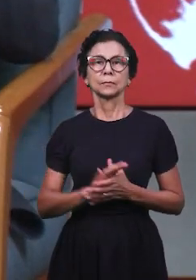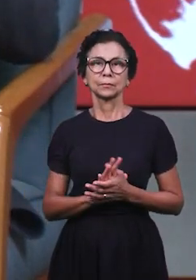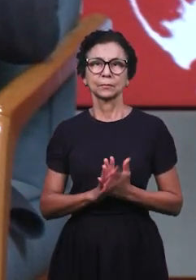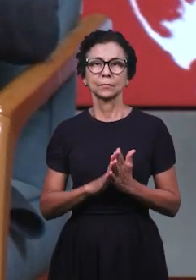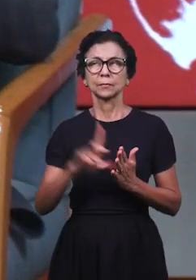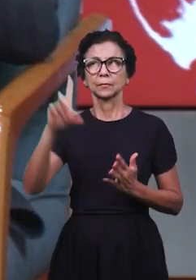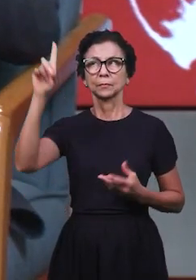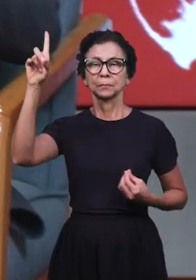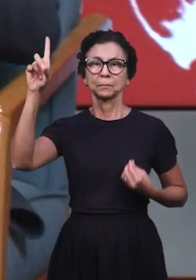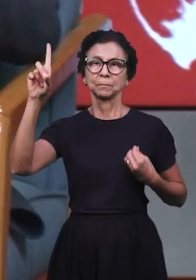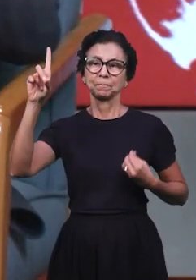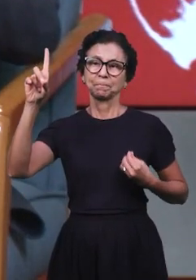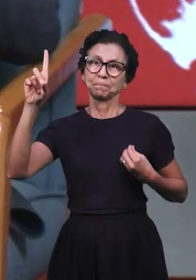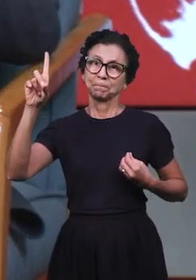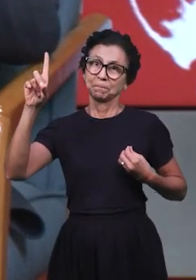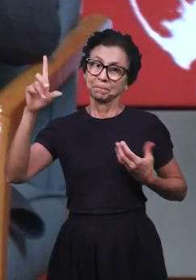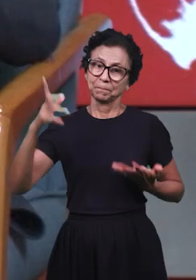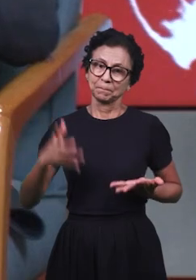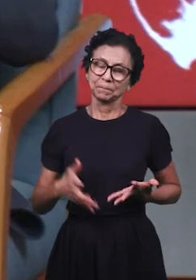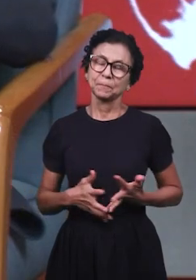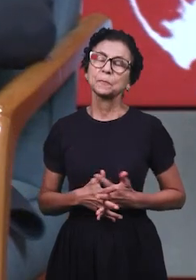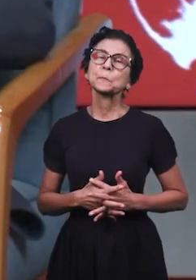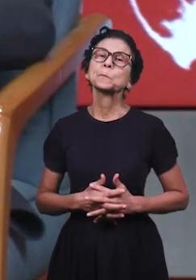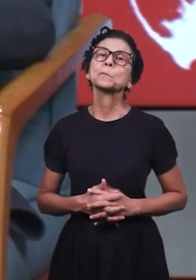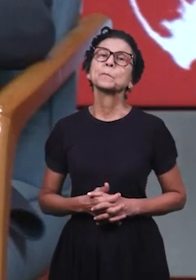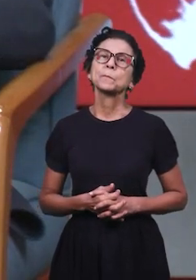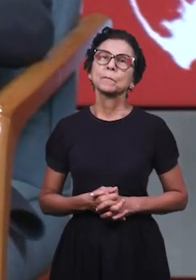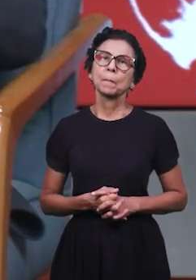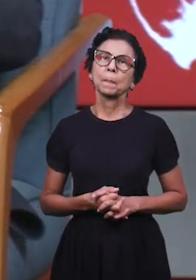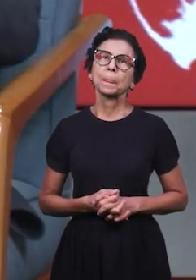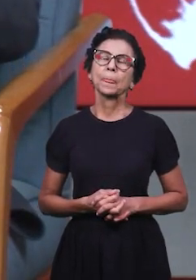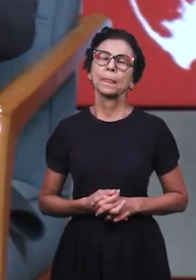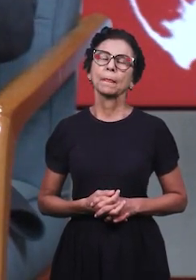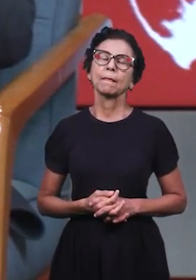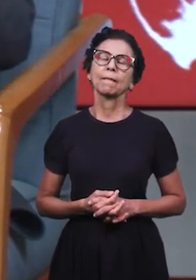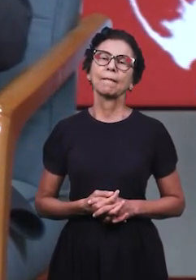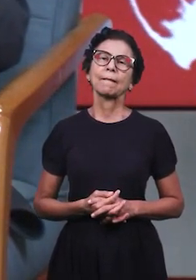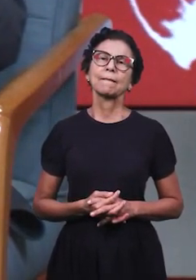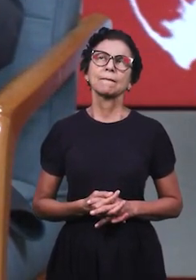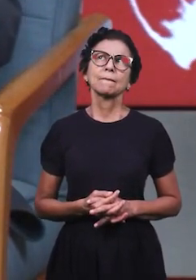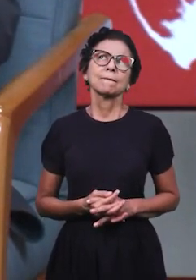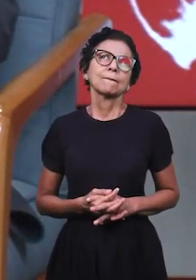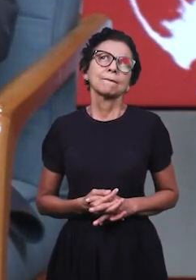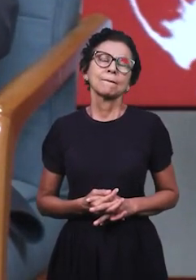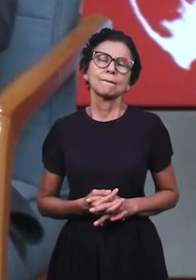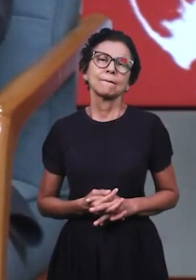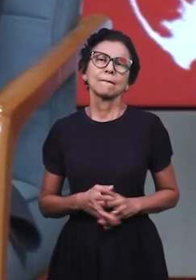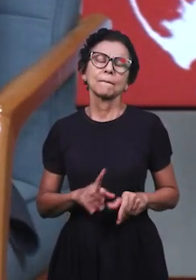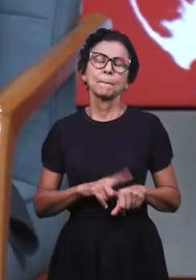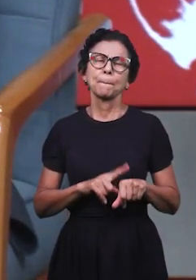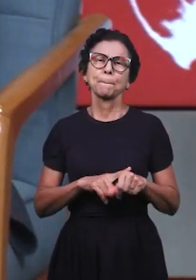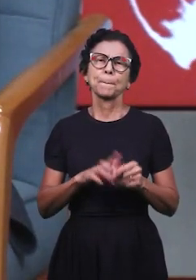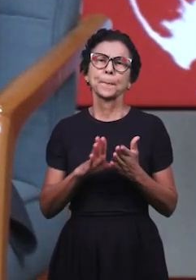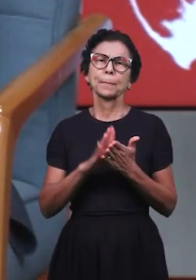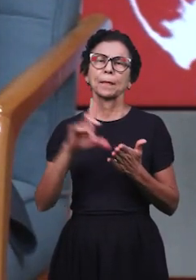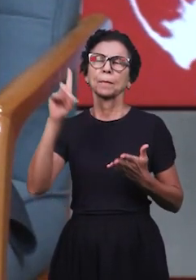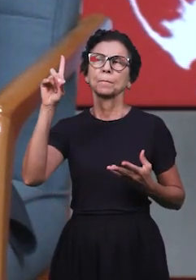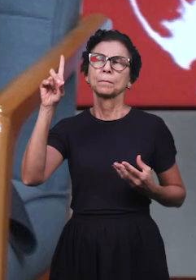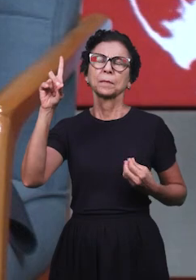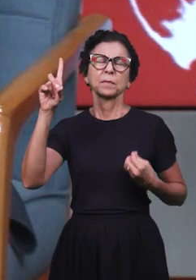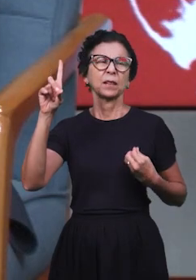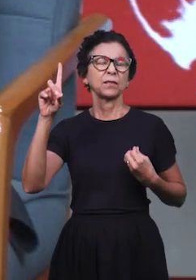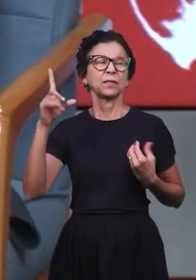A palavra viva, quando é que a palavra é viva? Quando a palavra que você tem na